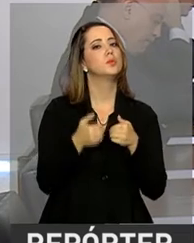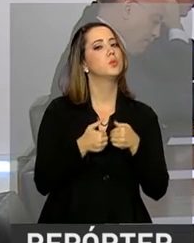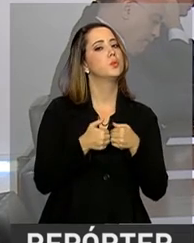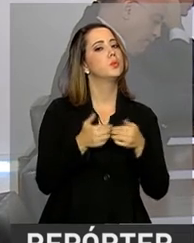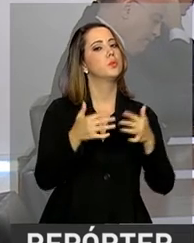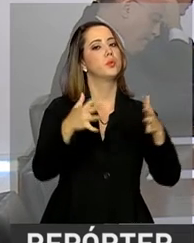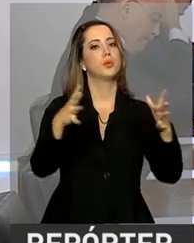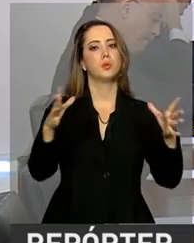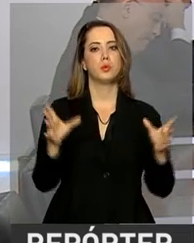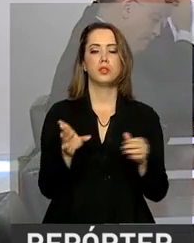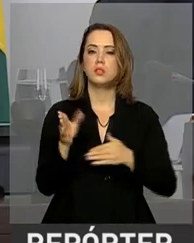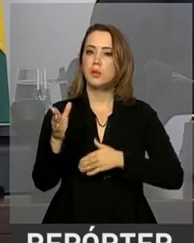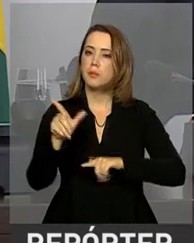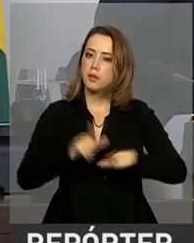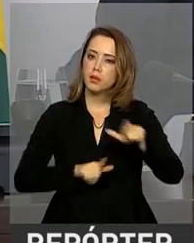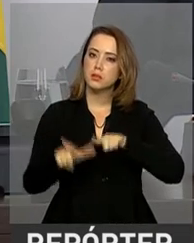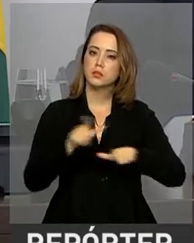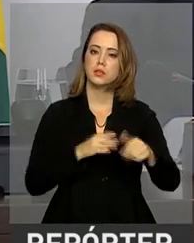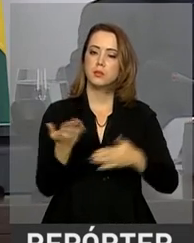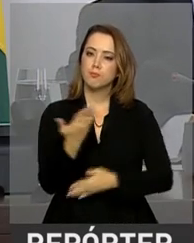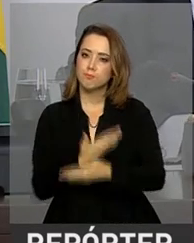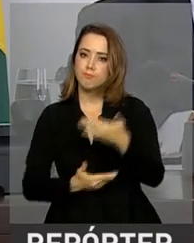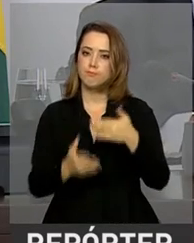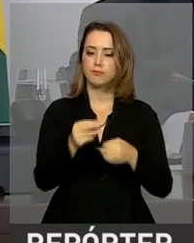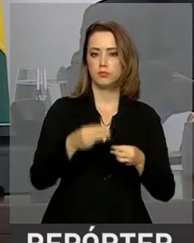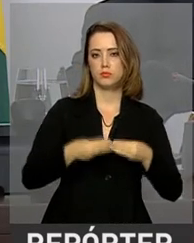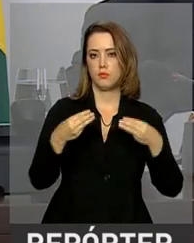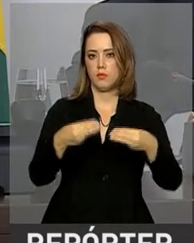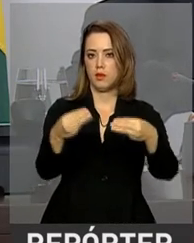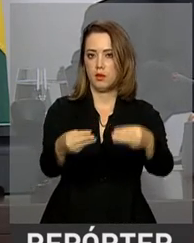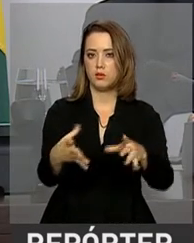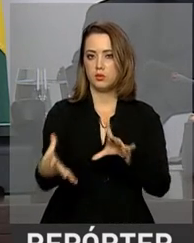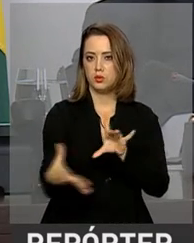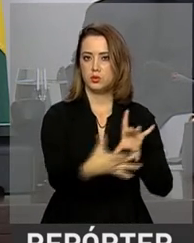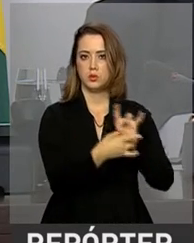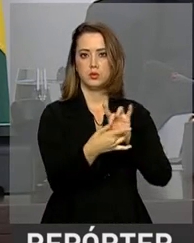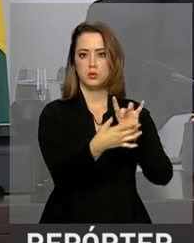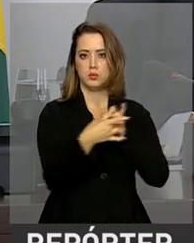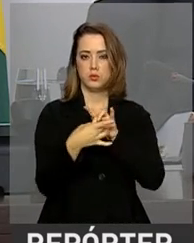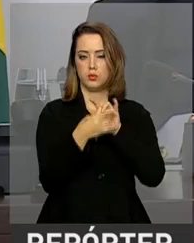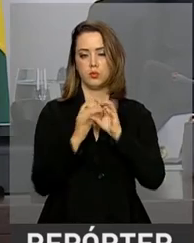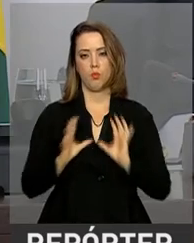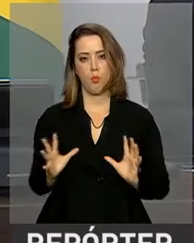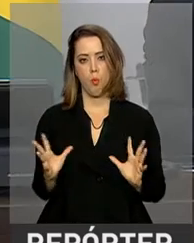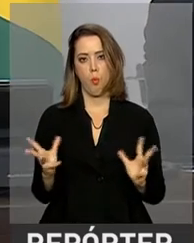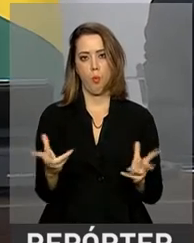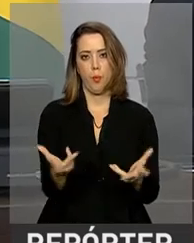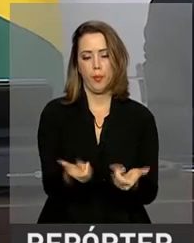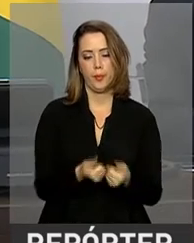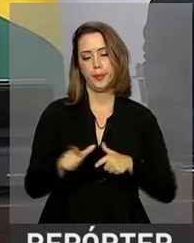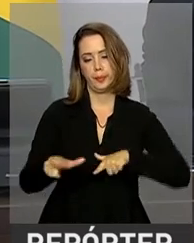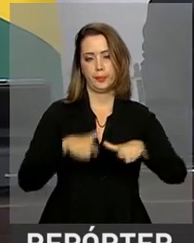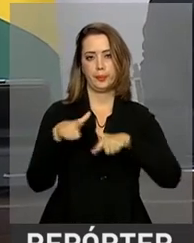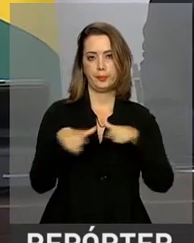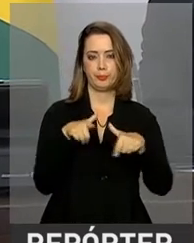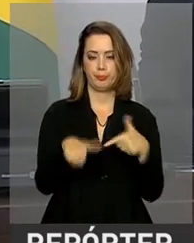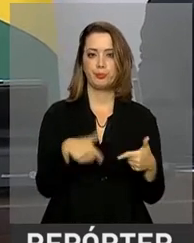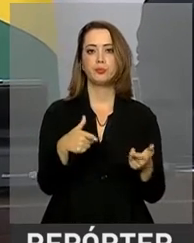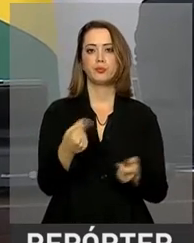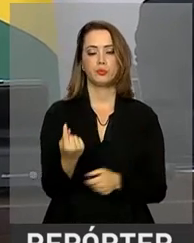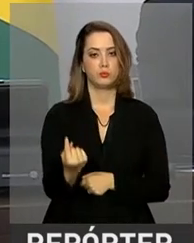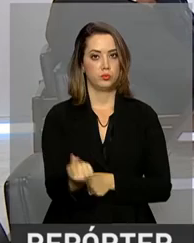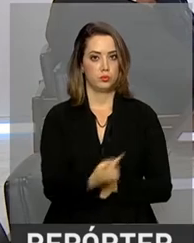de ações entre os ministérios, fazendo com que as pastas atuem de forma mais eficiente na solução dos problemas. Um